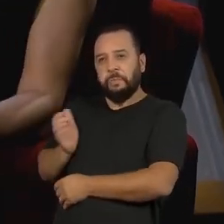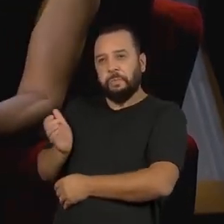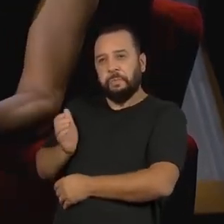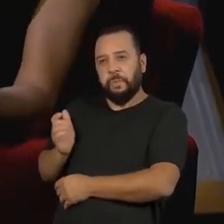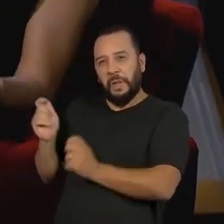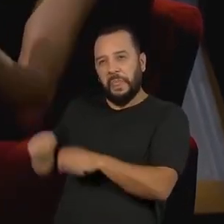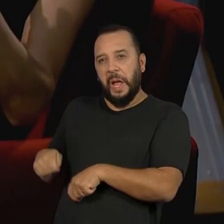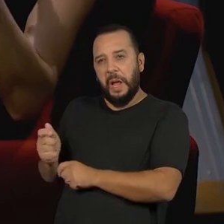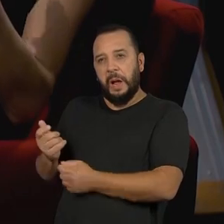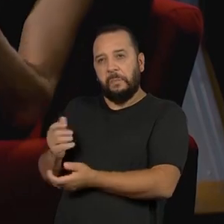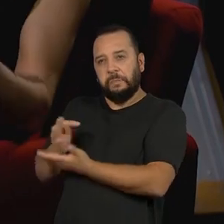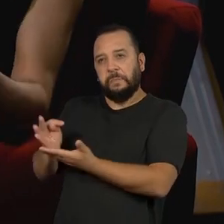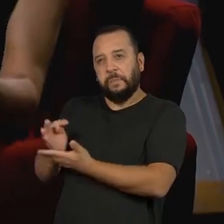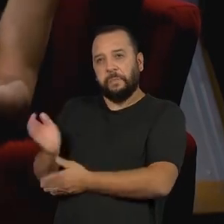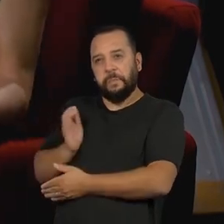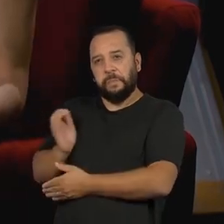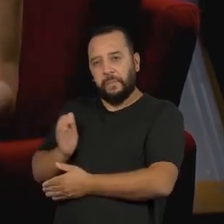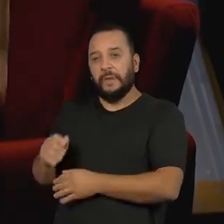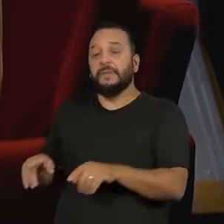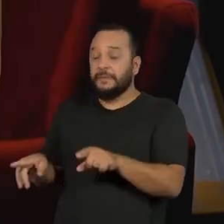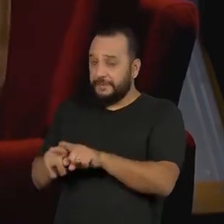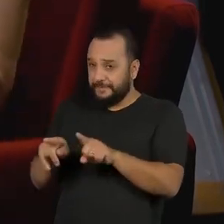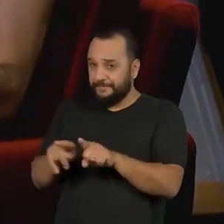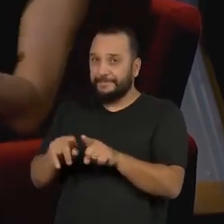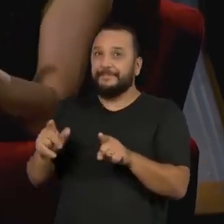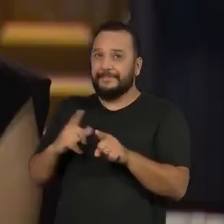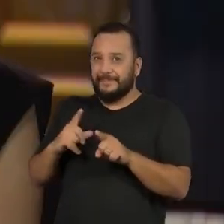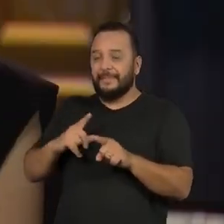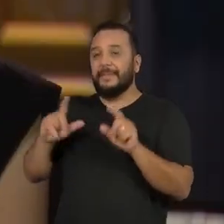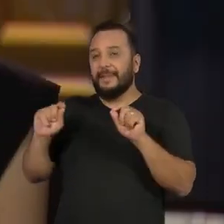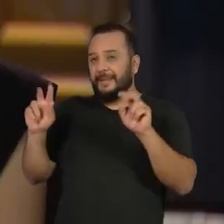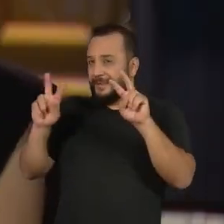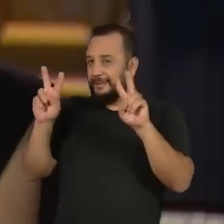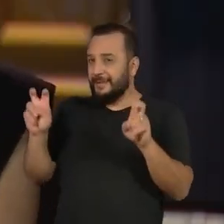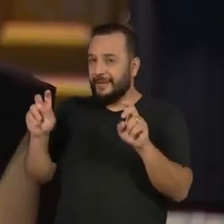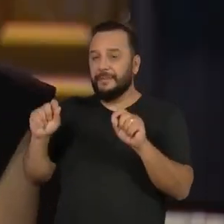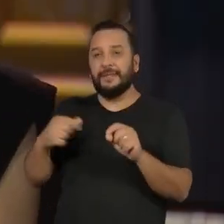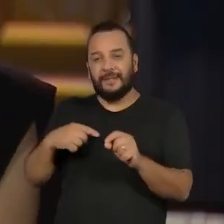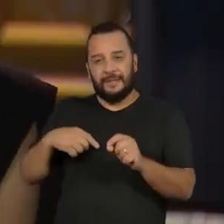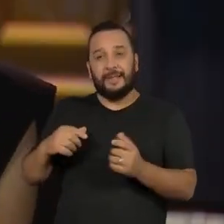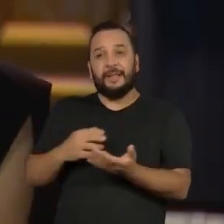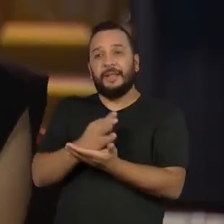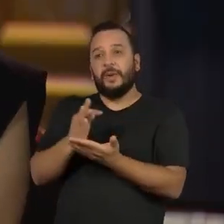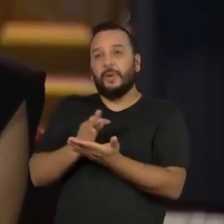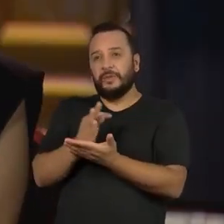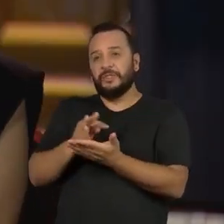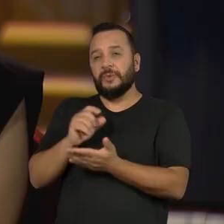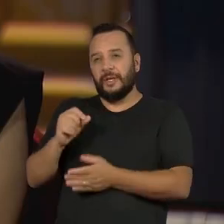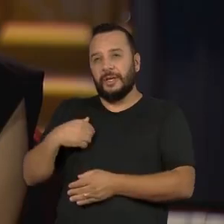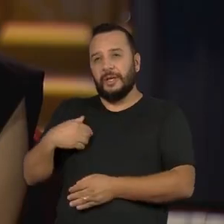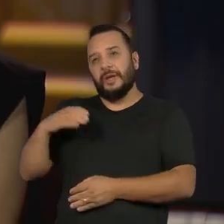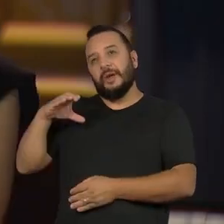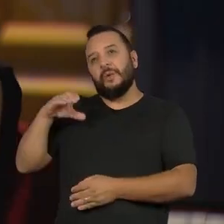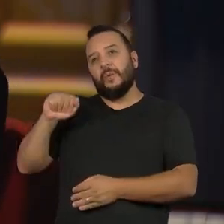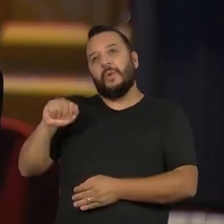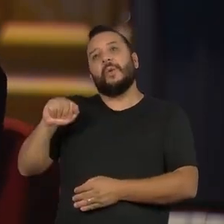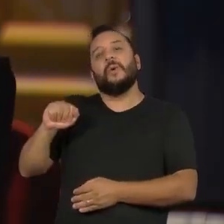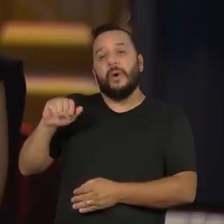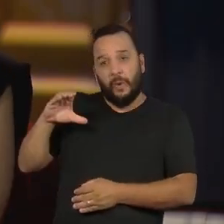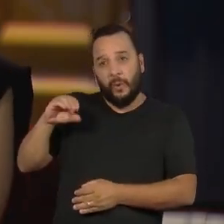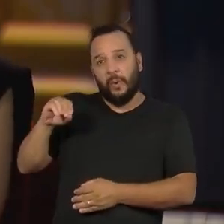eh entre muitas aspas estamos chamando de teologia Coach no sentido de eh eh